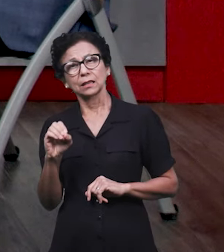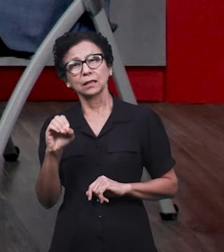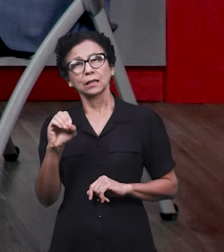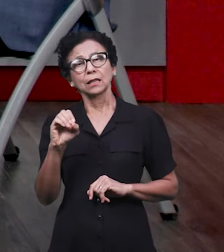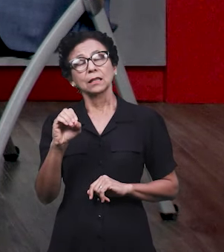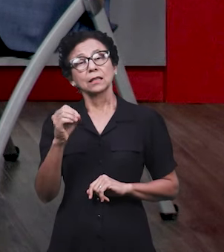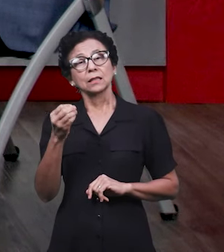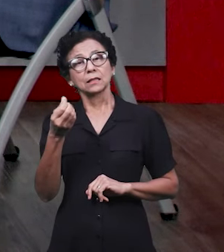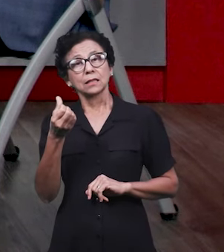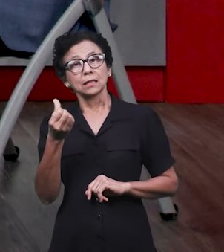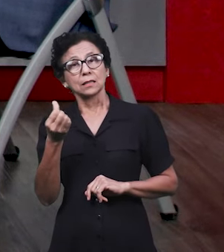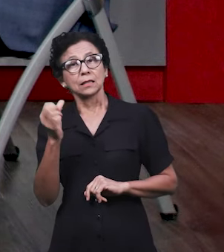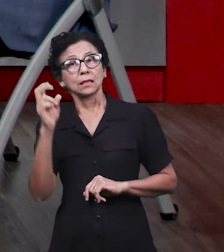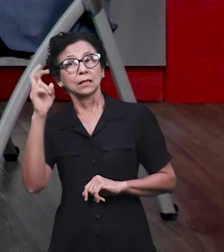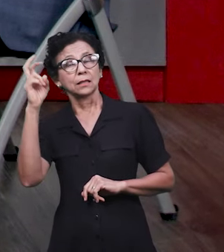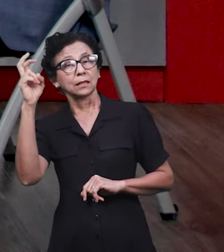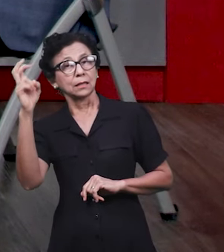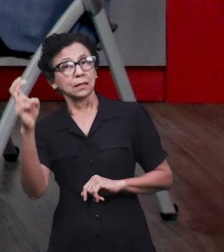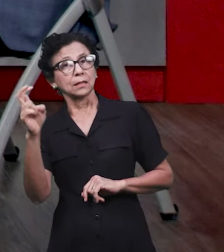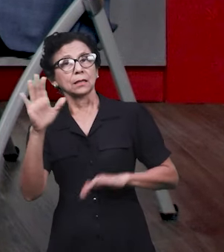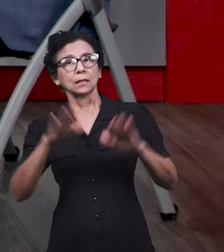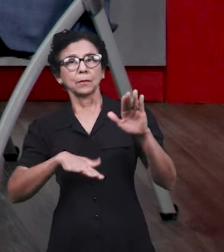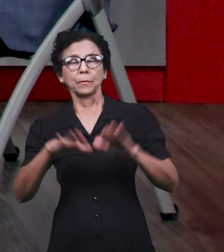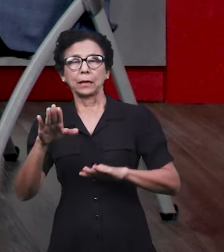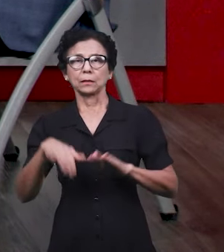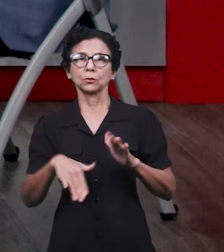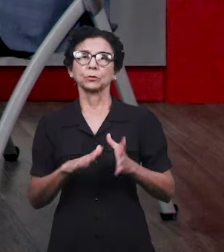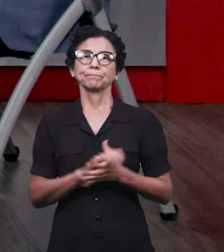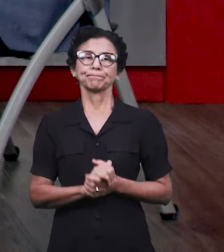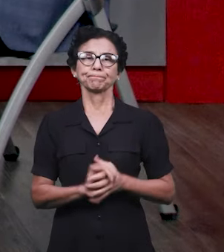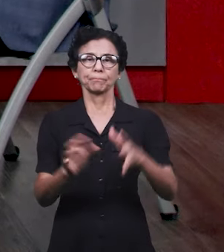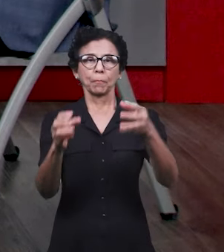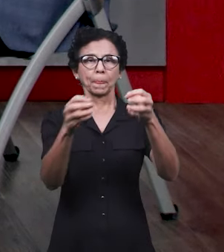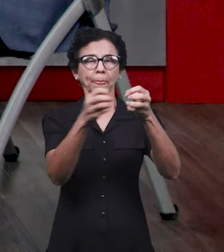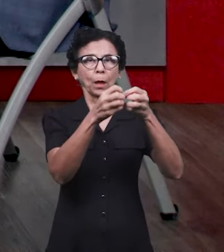também, cada município ele tem uma legislação